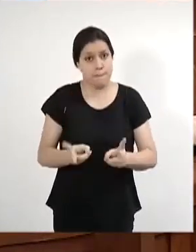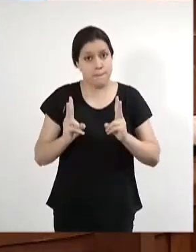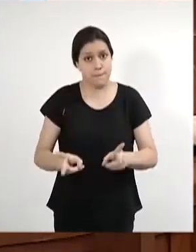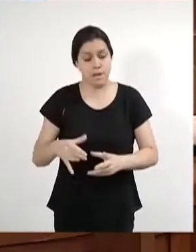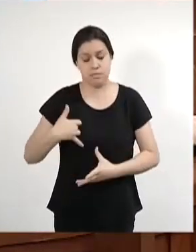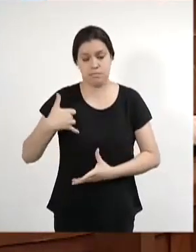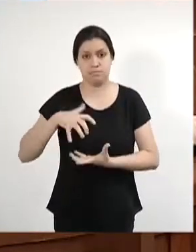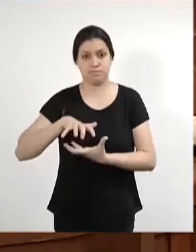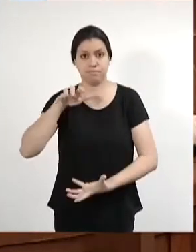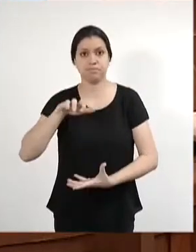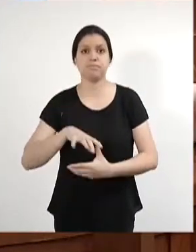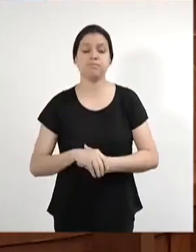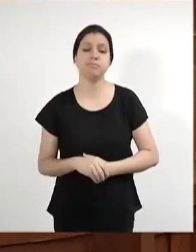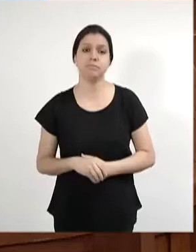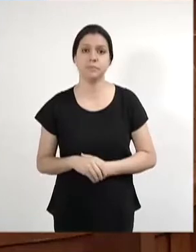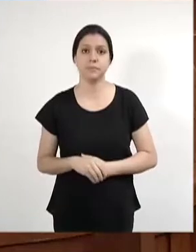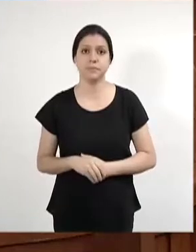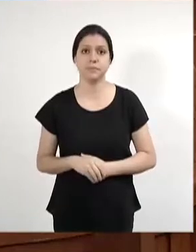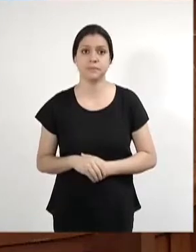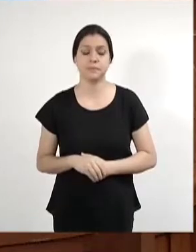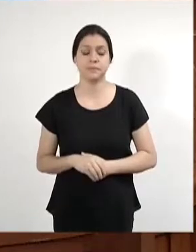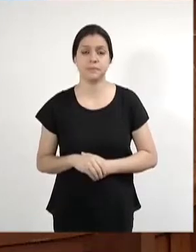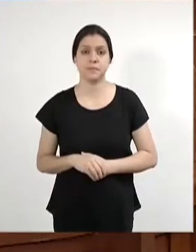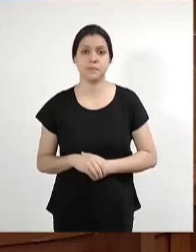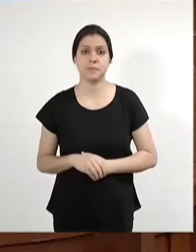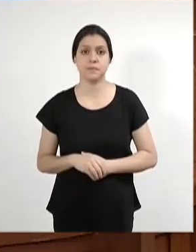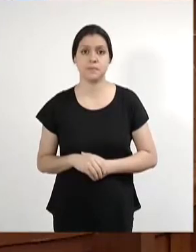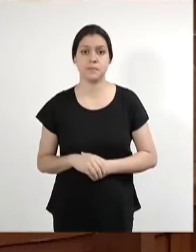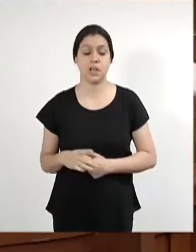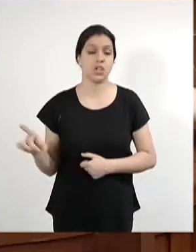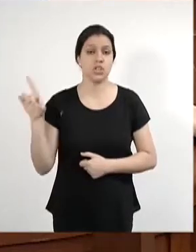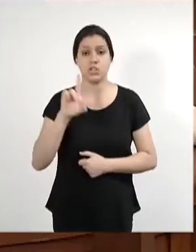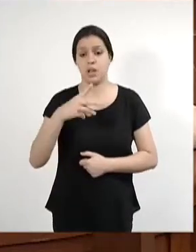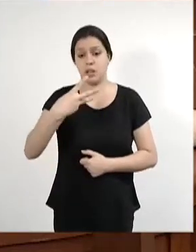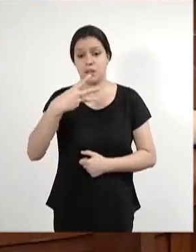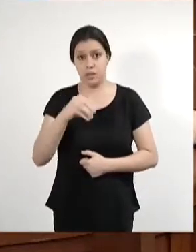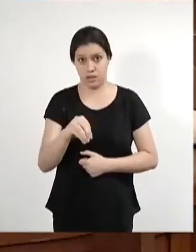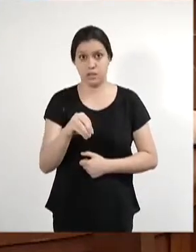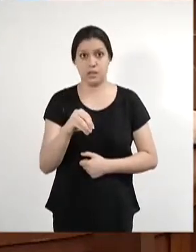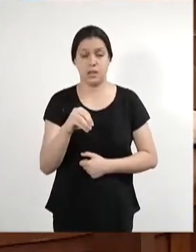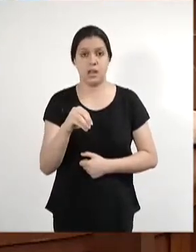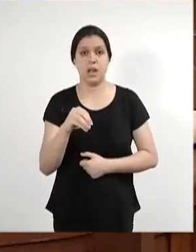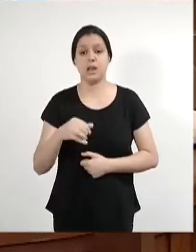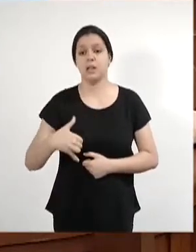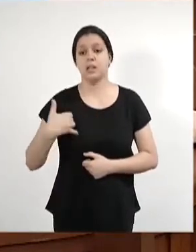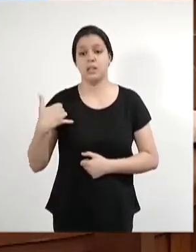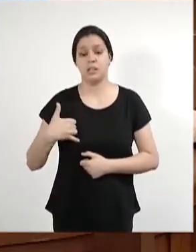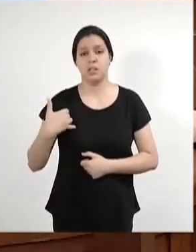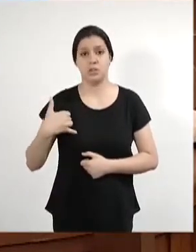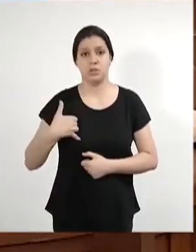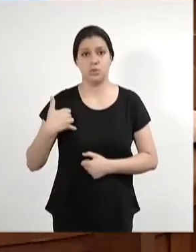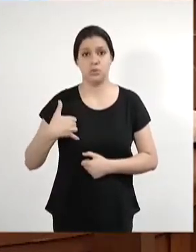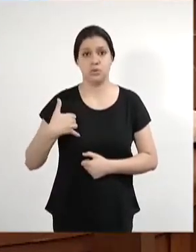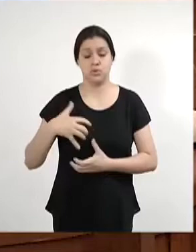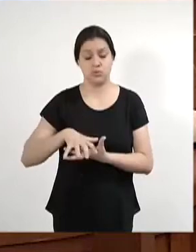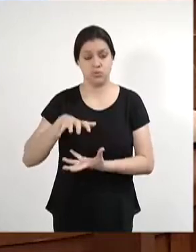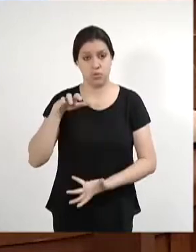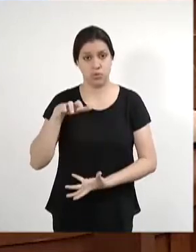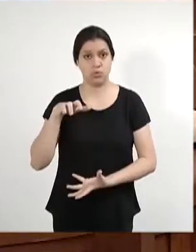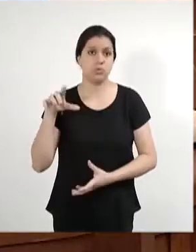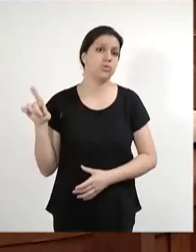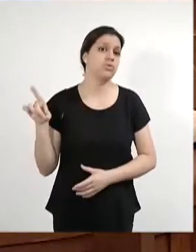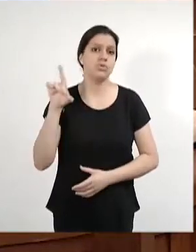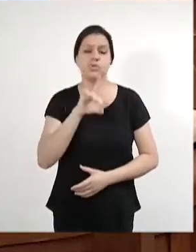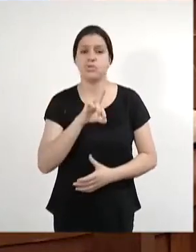Idoso, e no dia 30, o Idoso em Dia, que vai ser